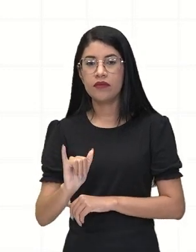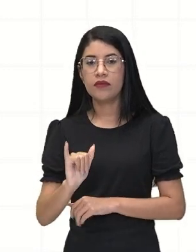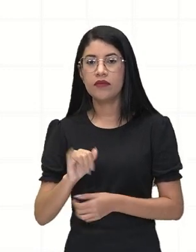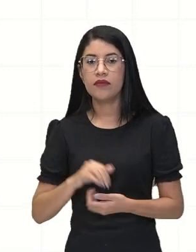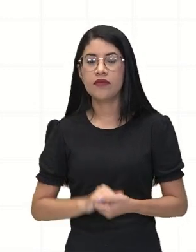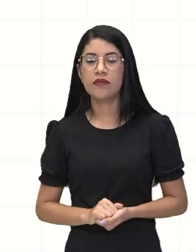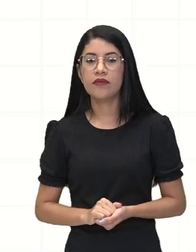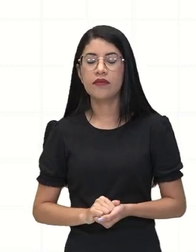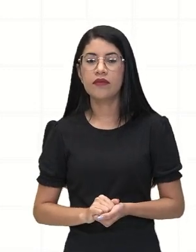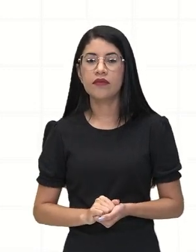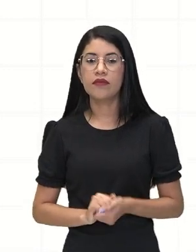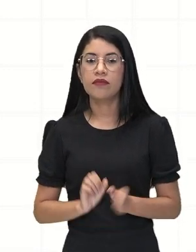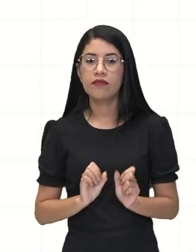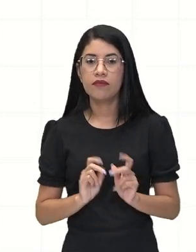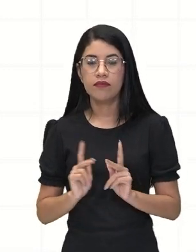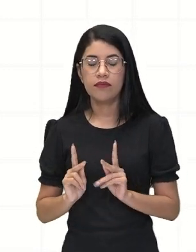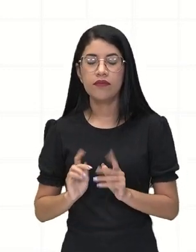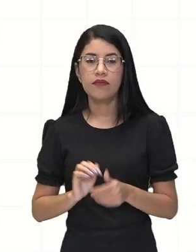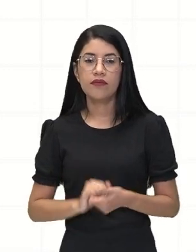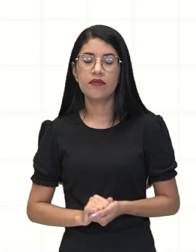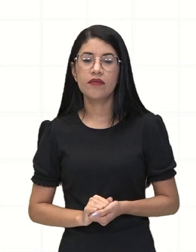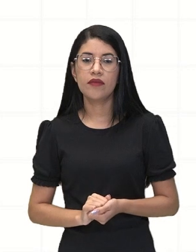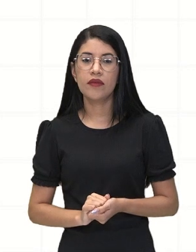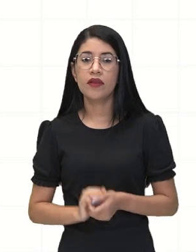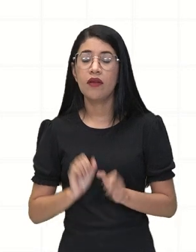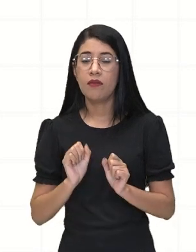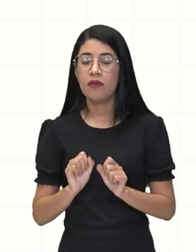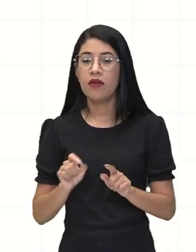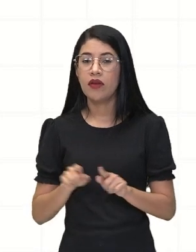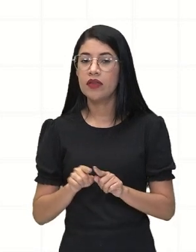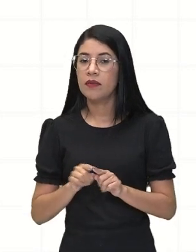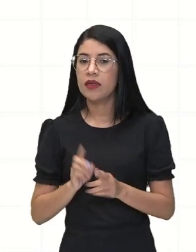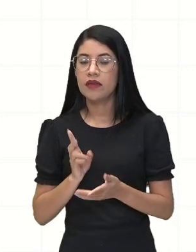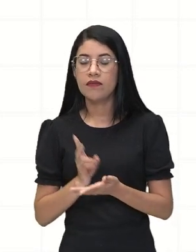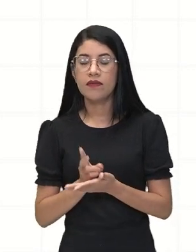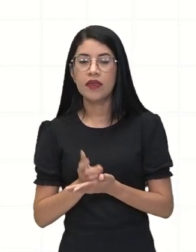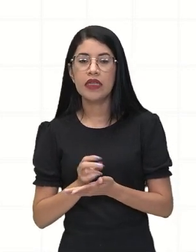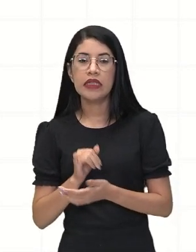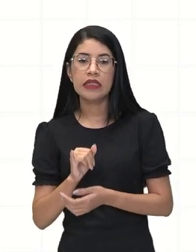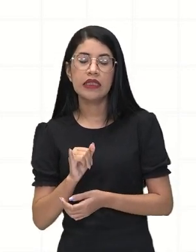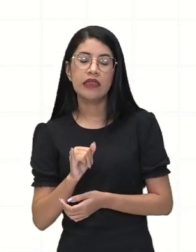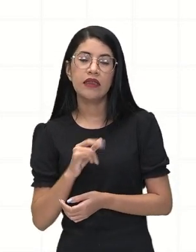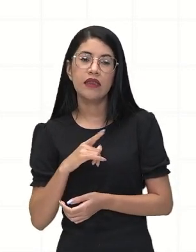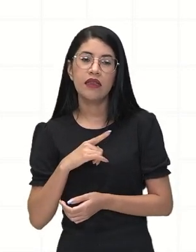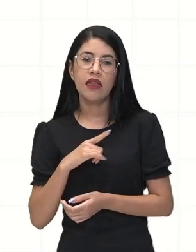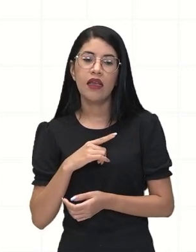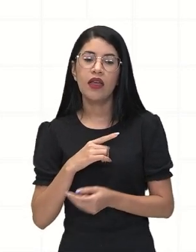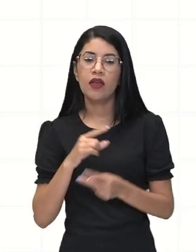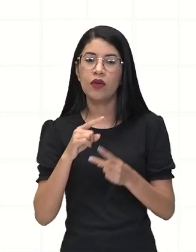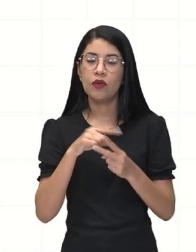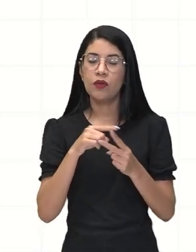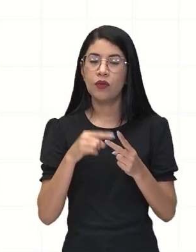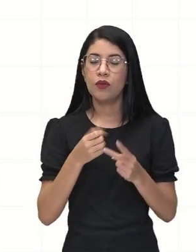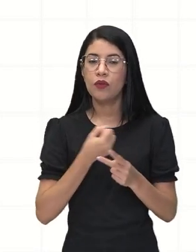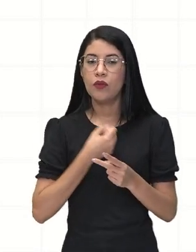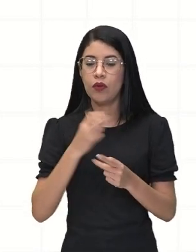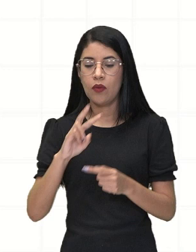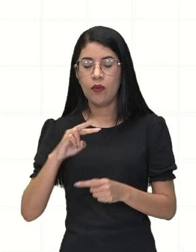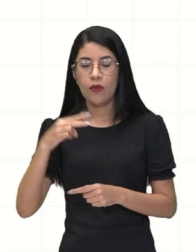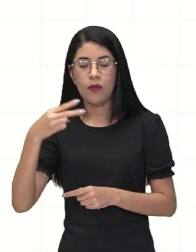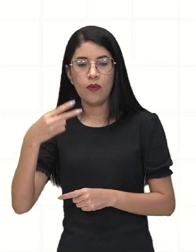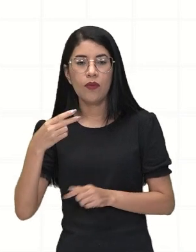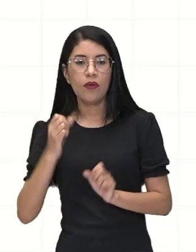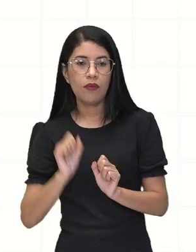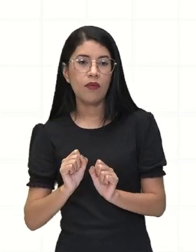2y. Tranquilo? Então, eu posso fazer isso toda vez que eu tenho dois números ao quadrado, né?